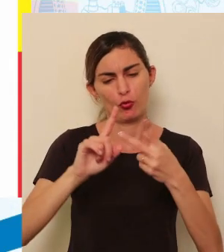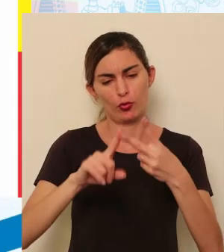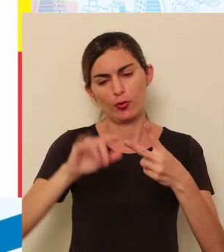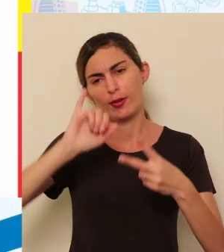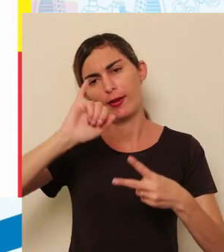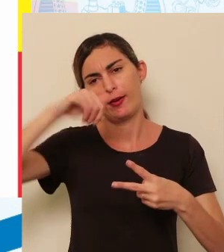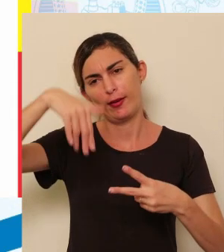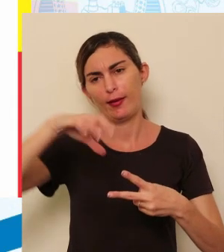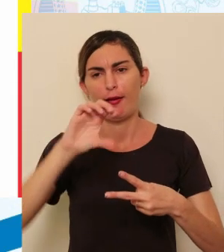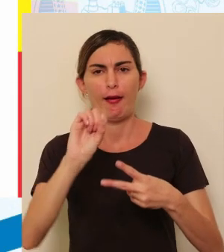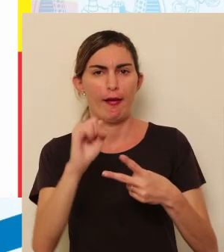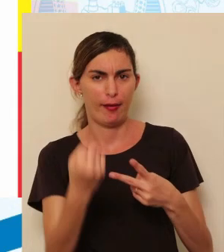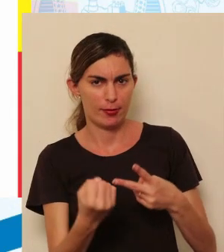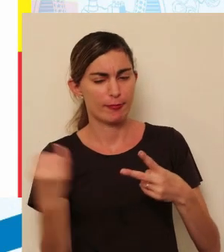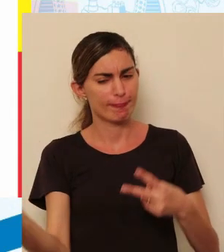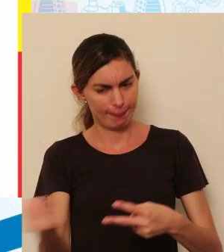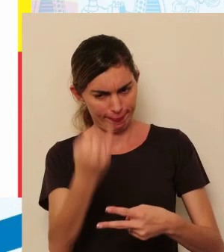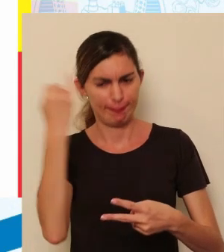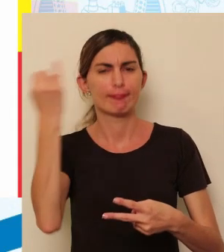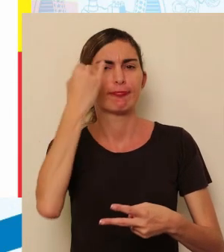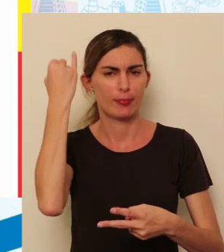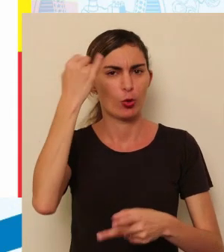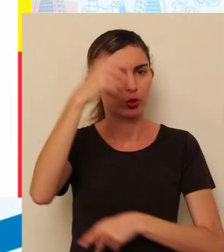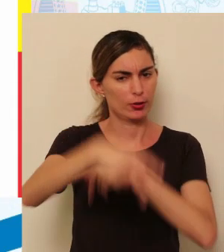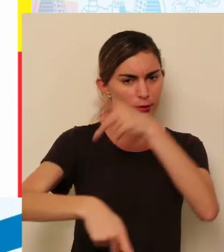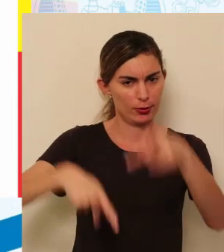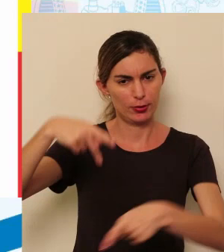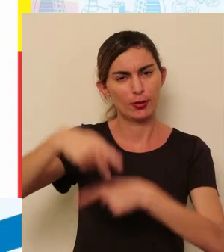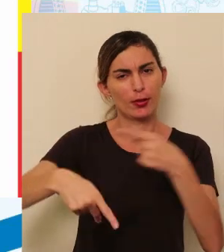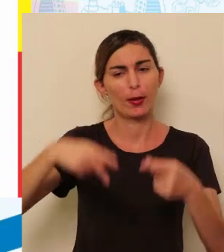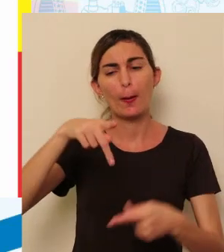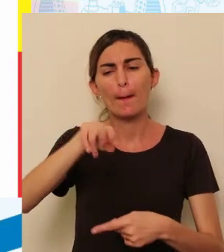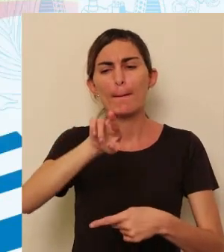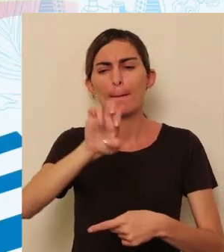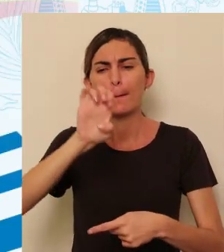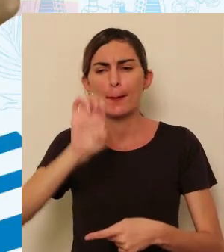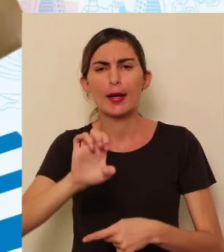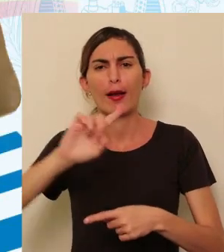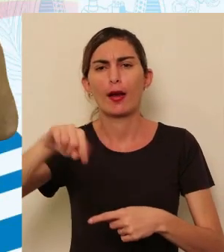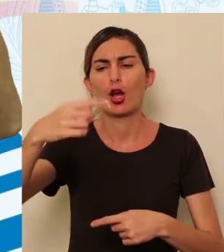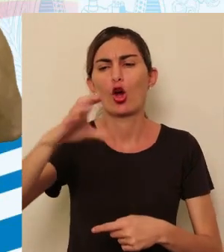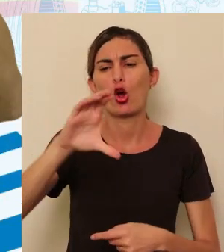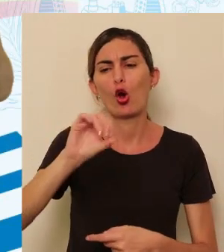Os incas foram uma importante civilização pré-colombiana. Por que